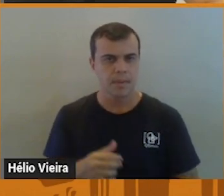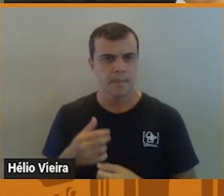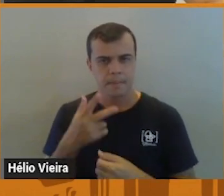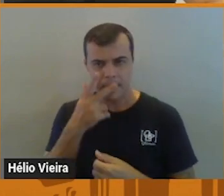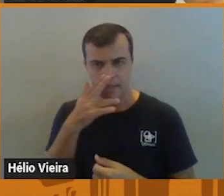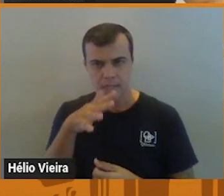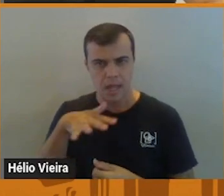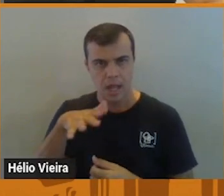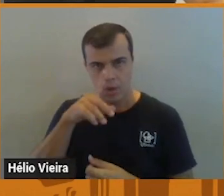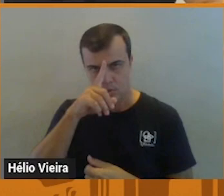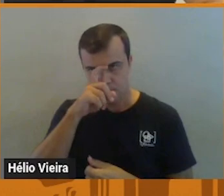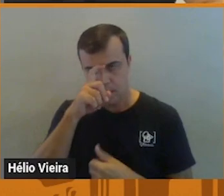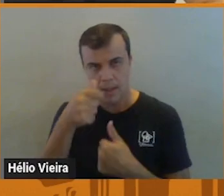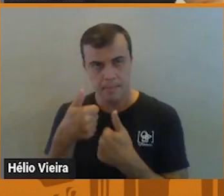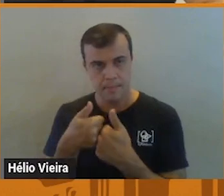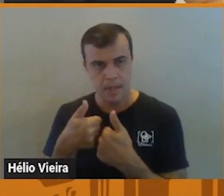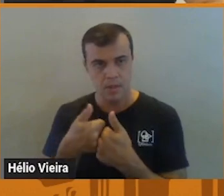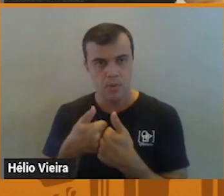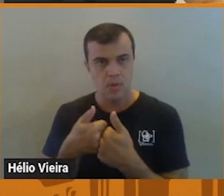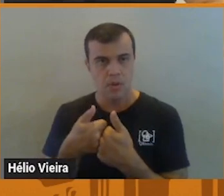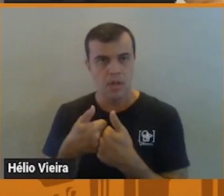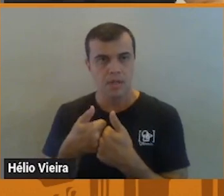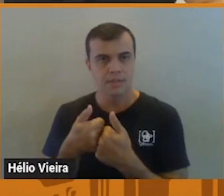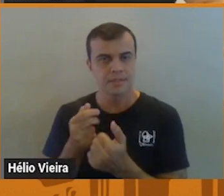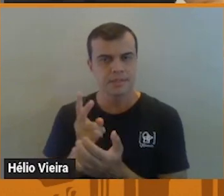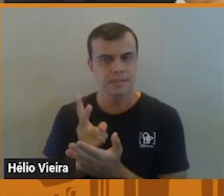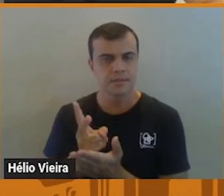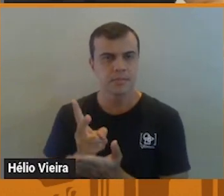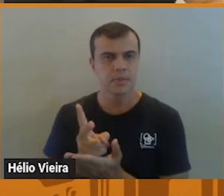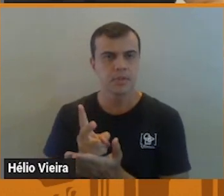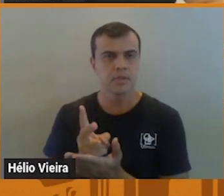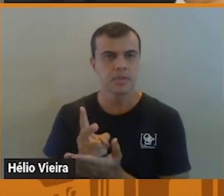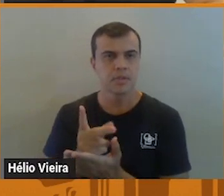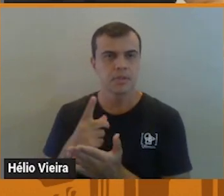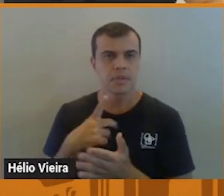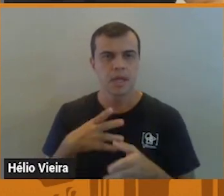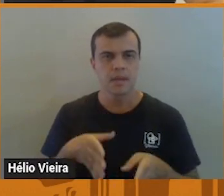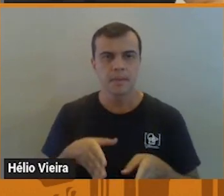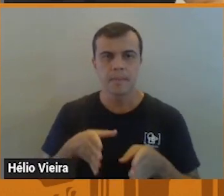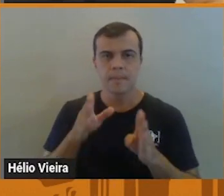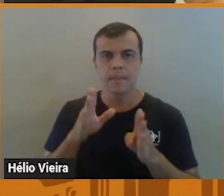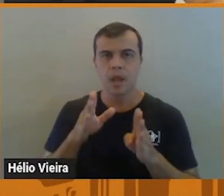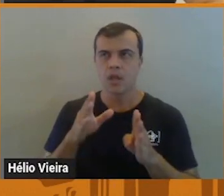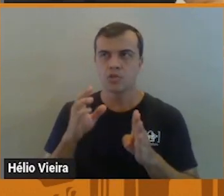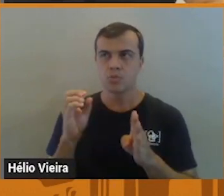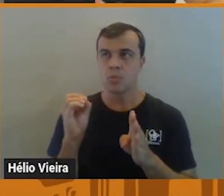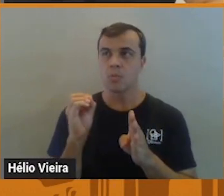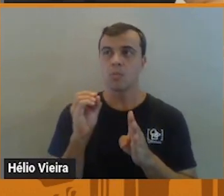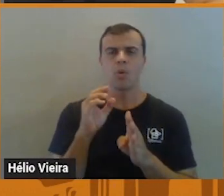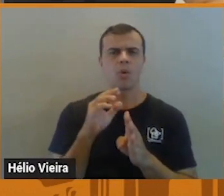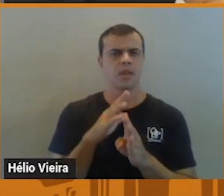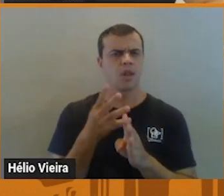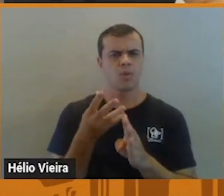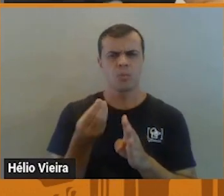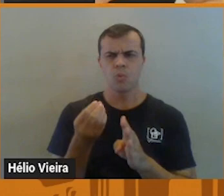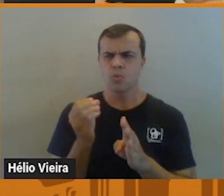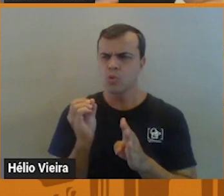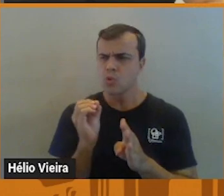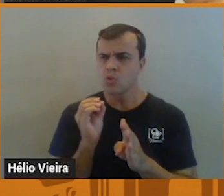área hospitalar, né? Elas sempre vêm com algum prédio moderno, muito moderno,